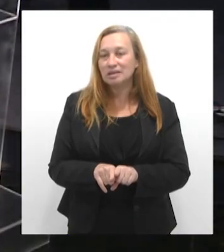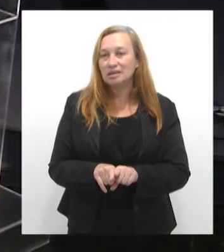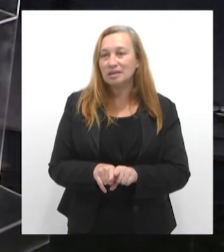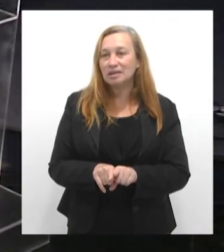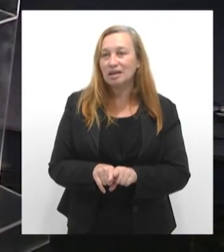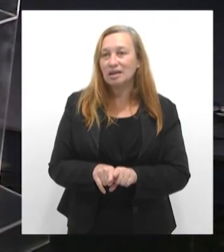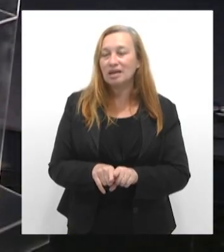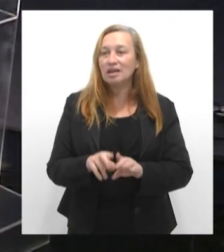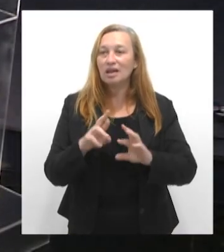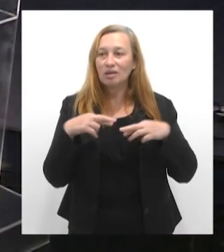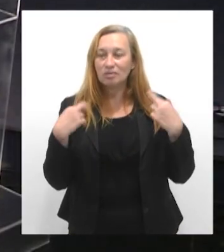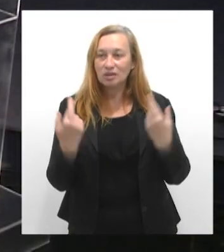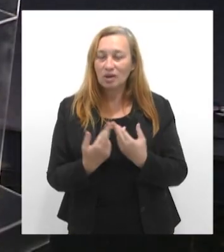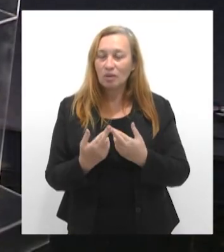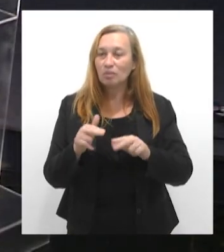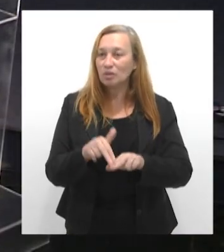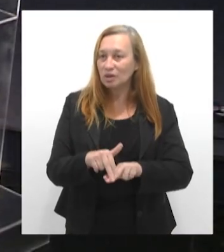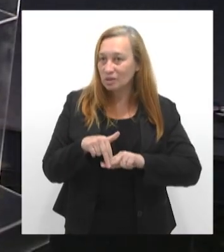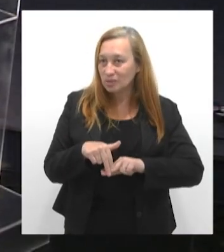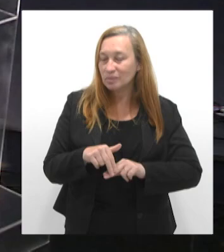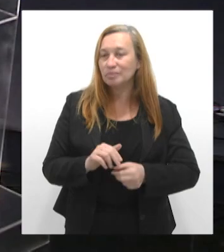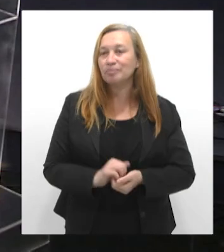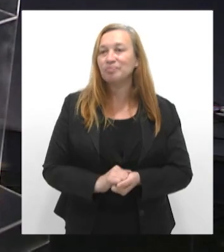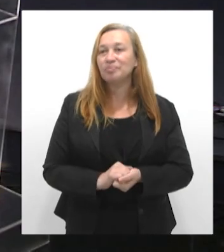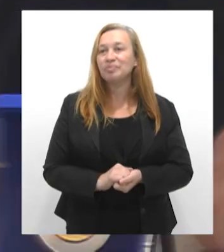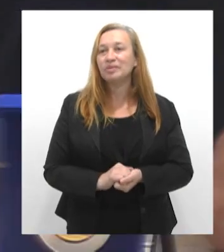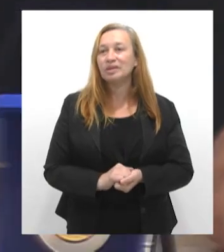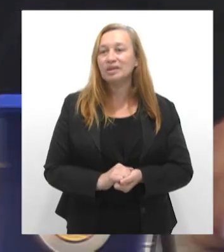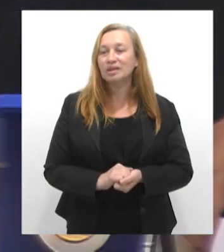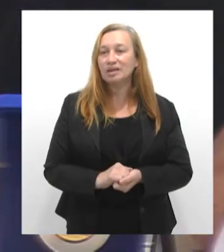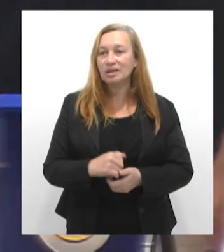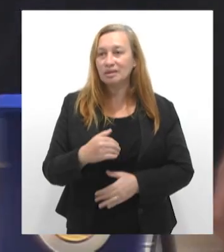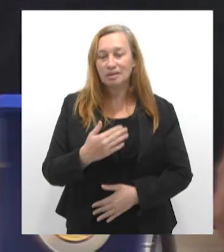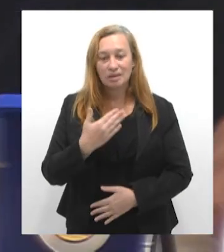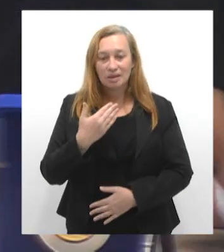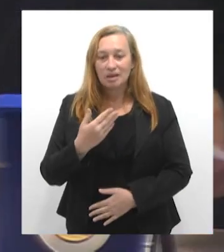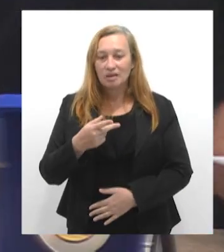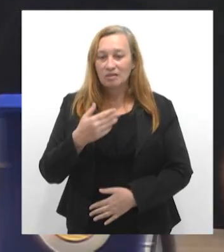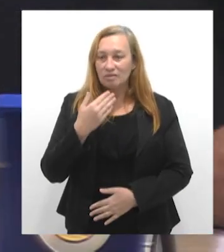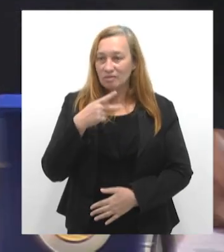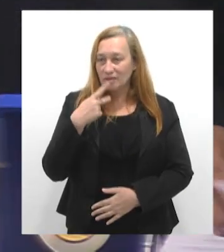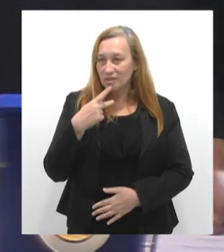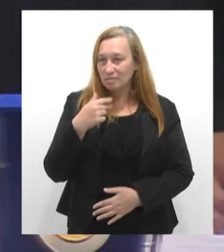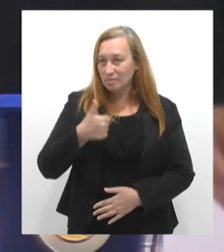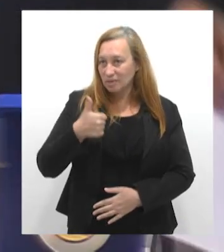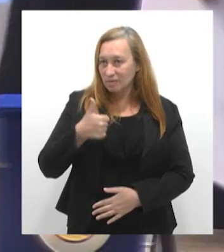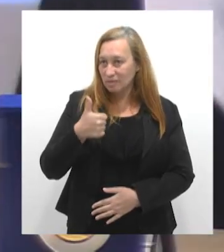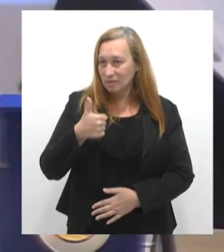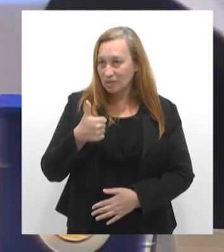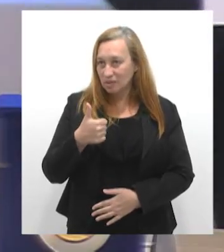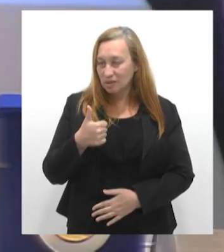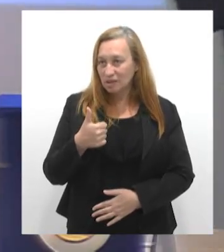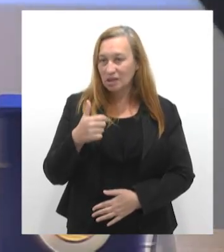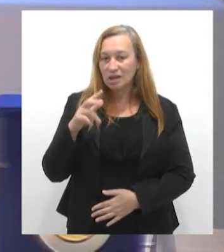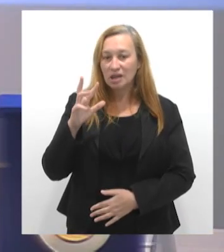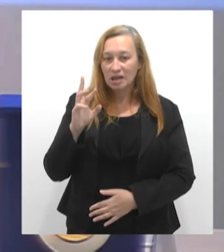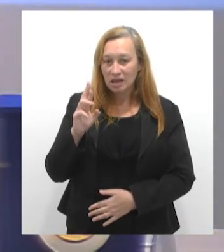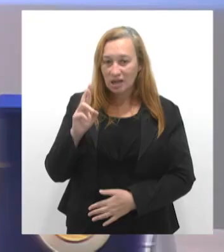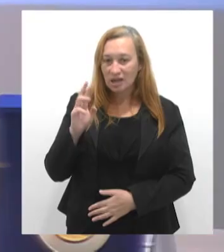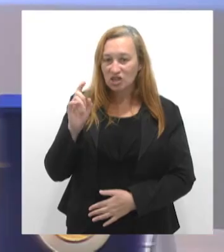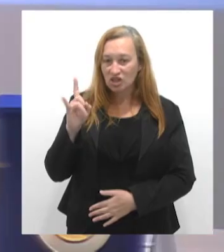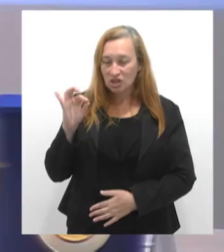Bom, dito isso, vou solicitar primeiro ao Reginaldo Mendes